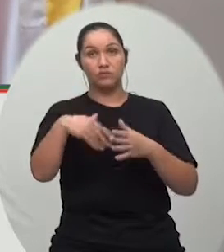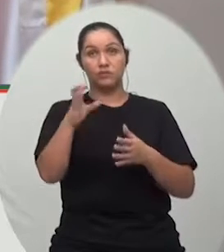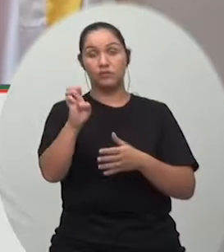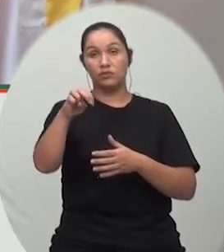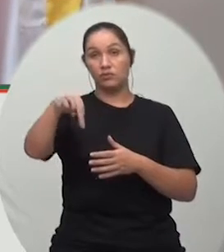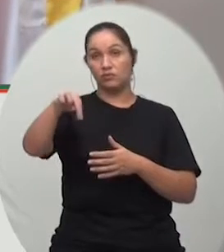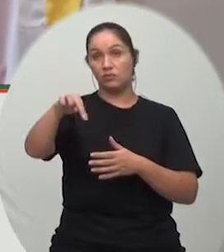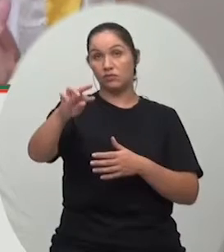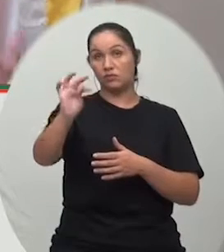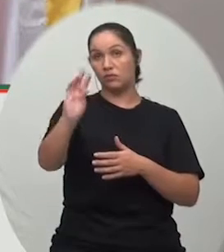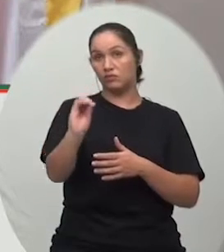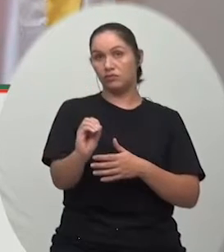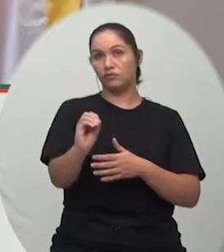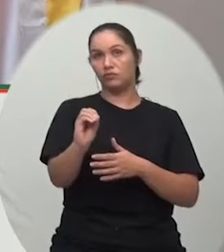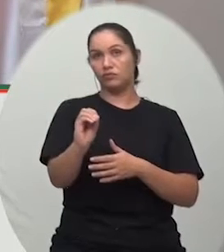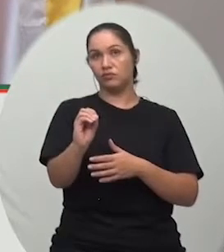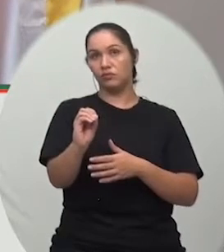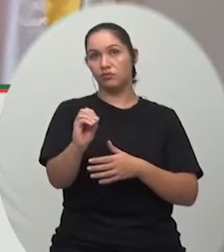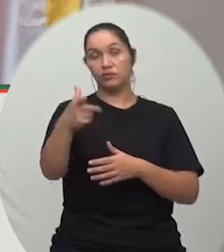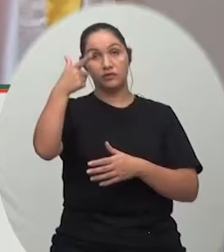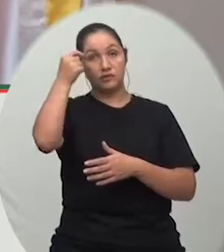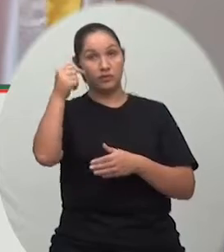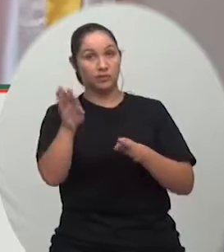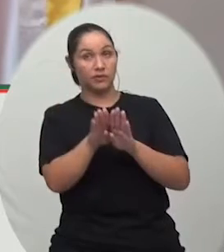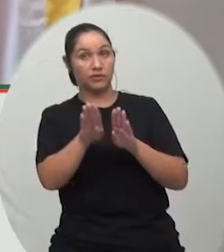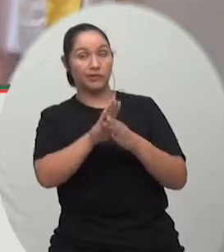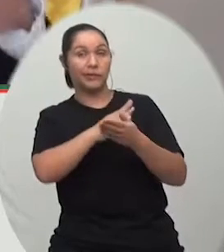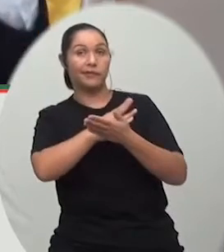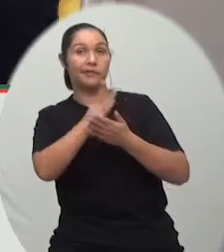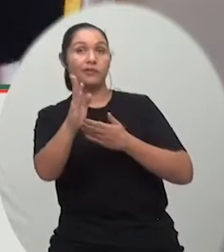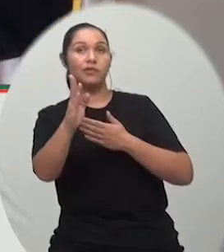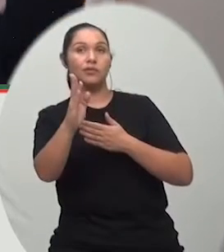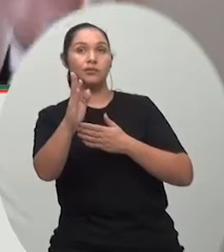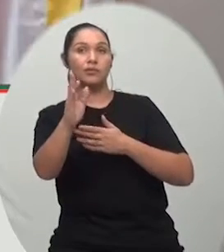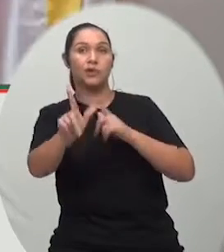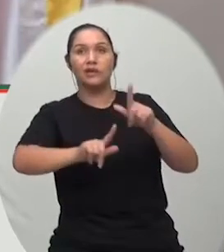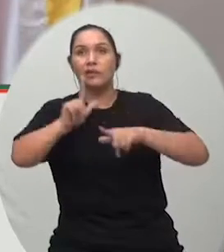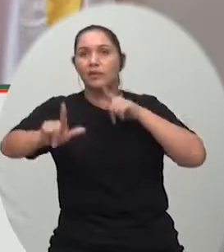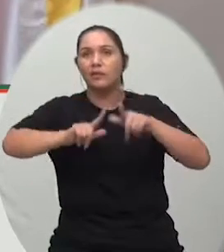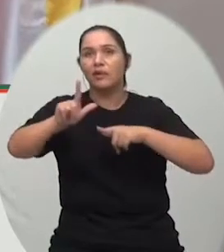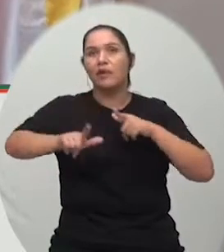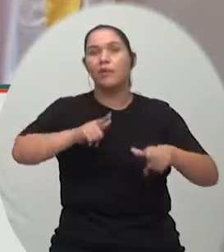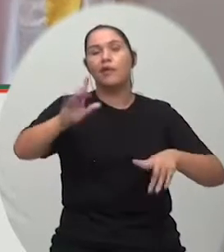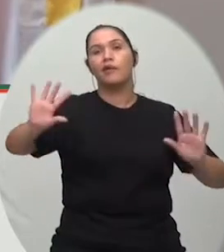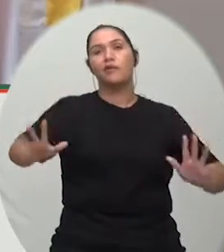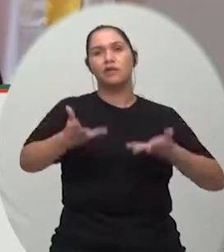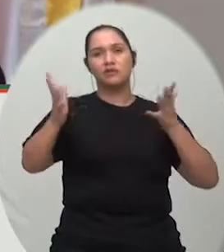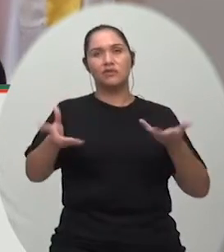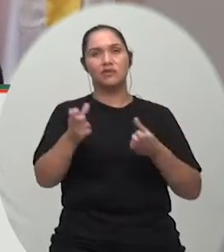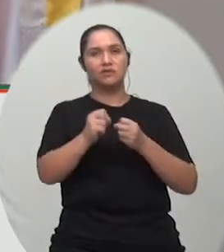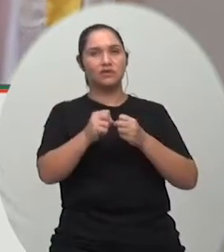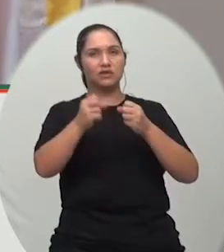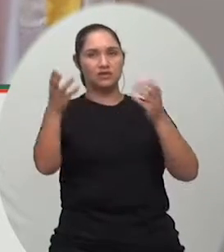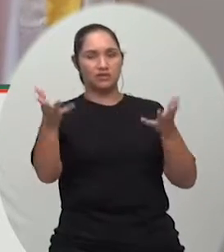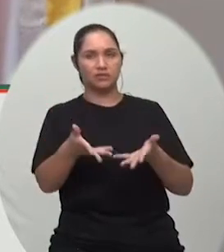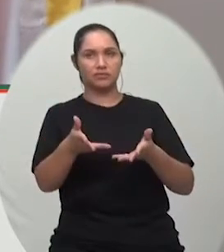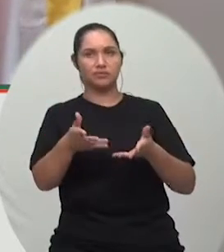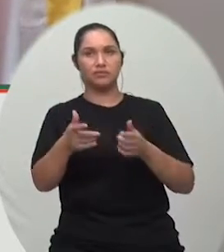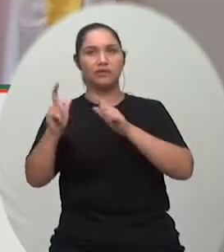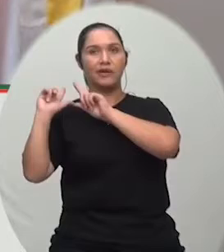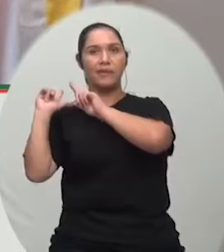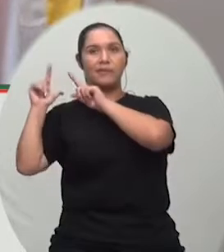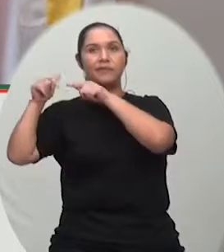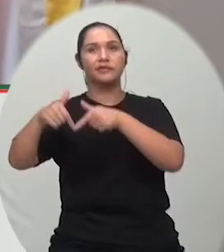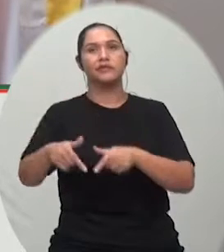a atuar e fazer vários eventos, e que virou uma tradição, porque vejo que isso se mantém até hoje. Ontem, no exame